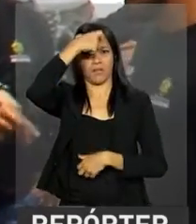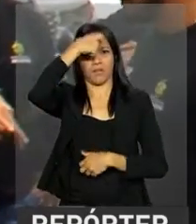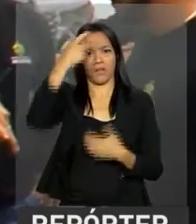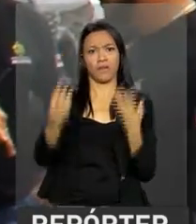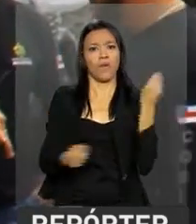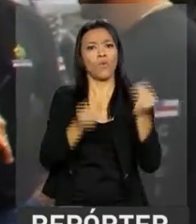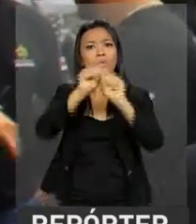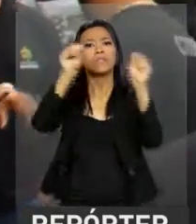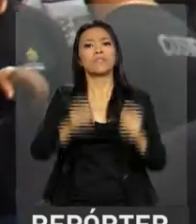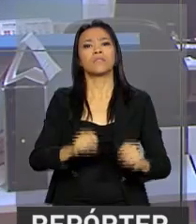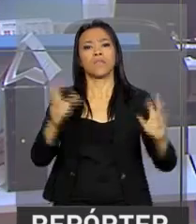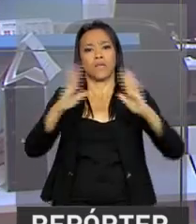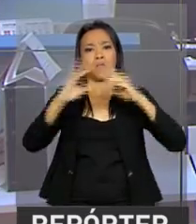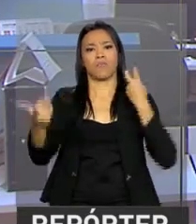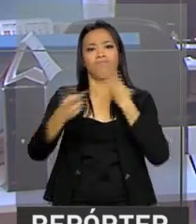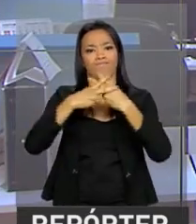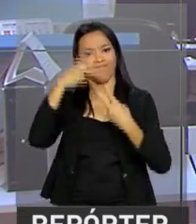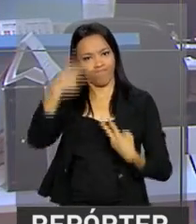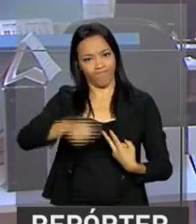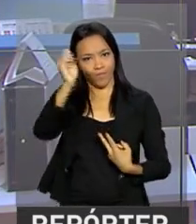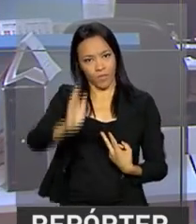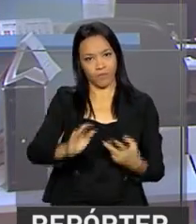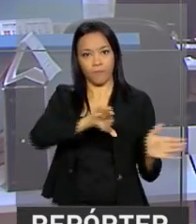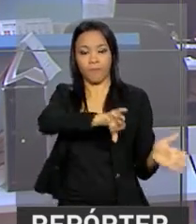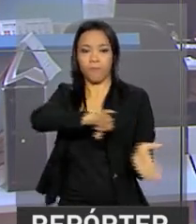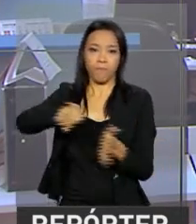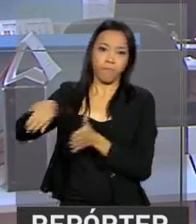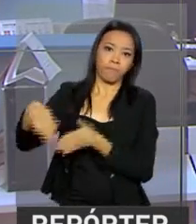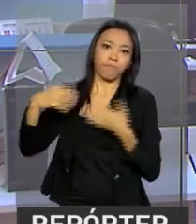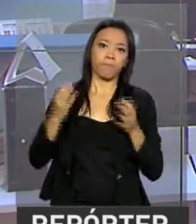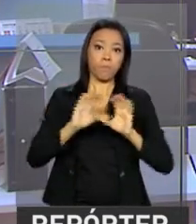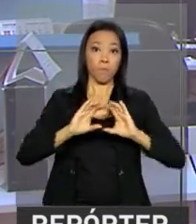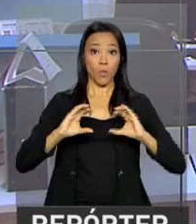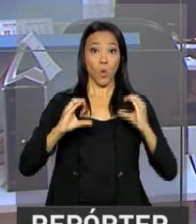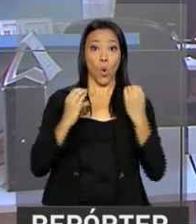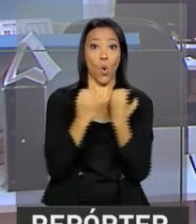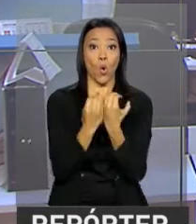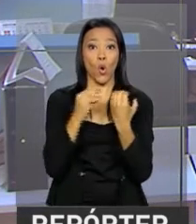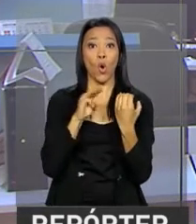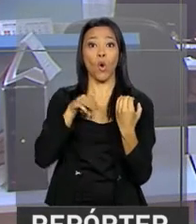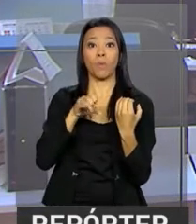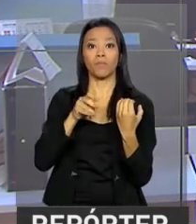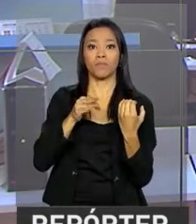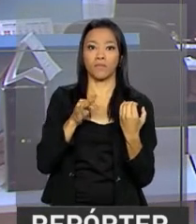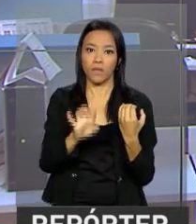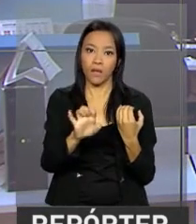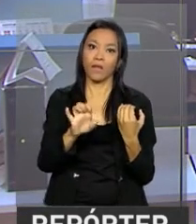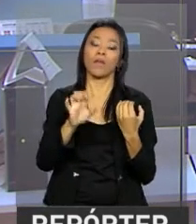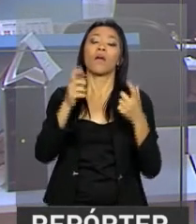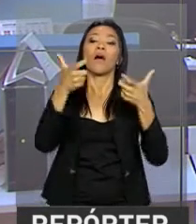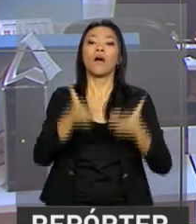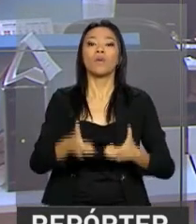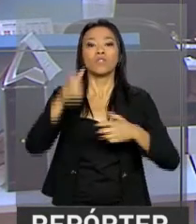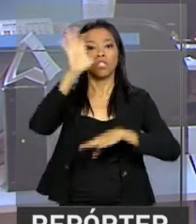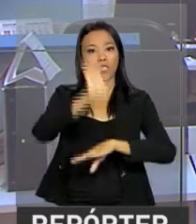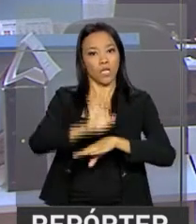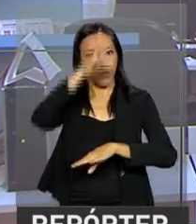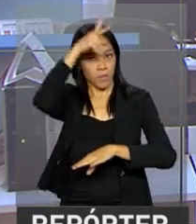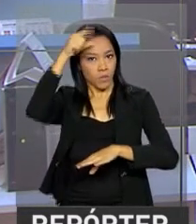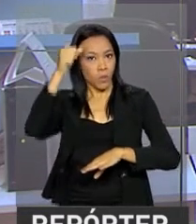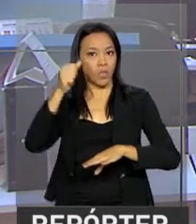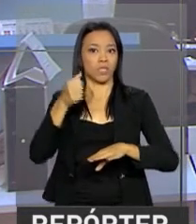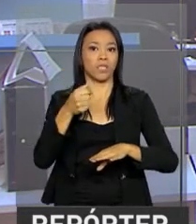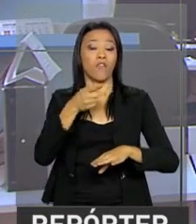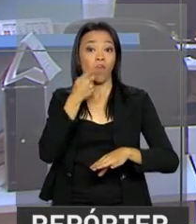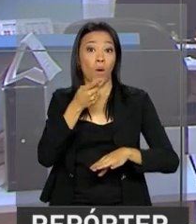sistema prisional brasileiro. E o Comitê de Gerenciamento de Crise do Sistema de Segurança Pública do Amazonas informou que até